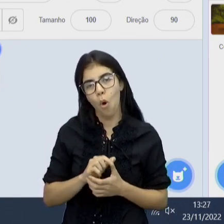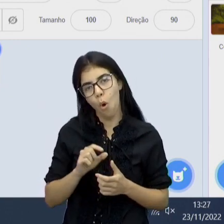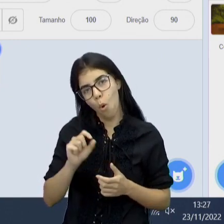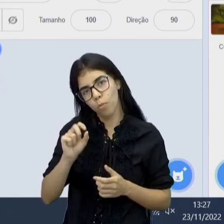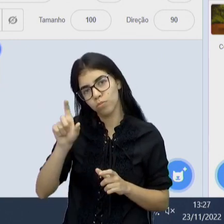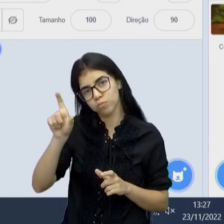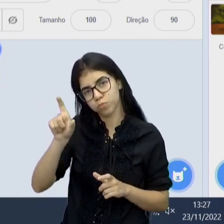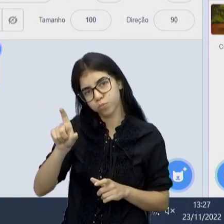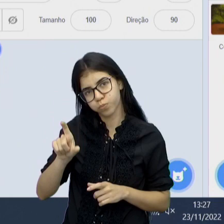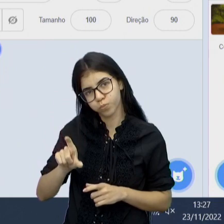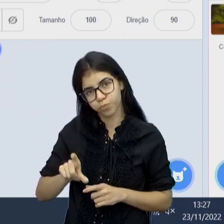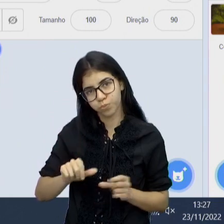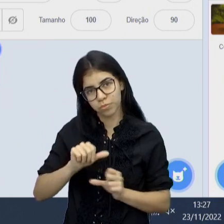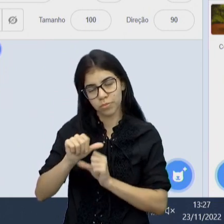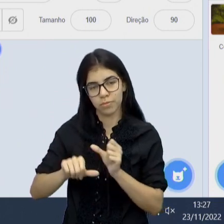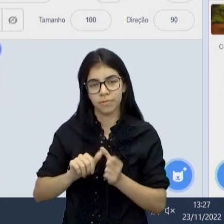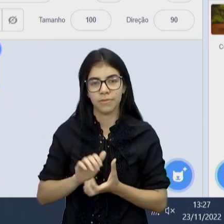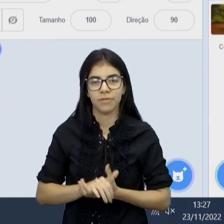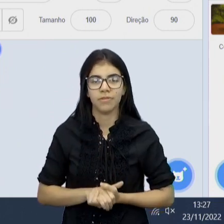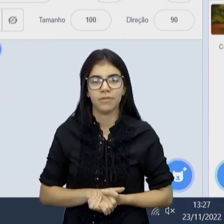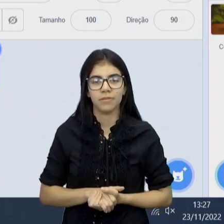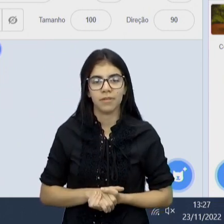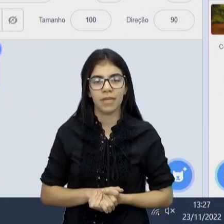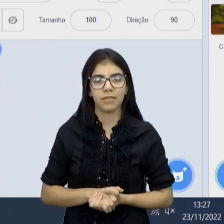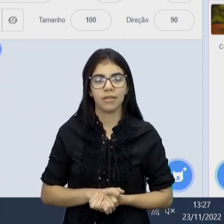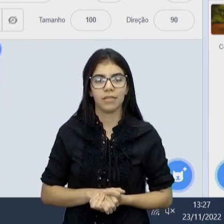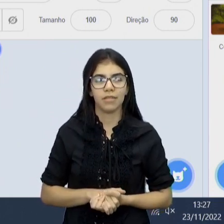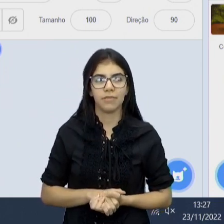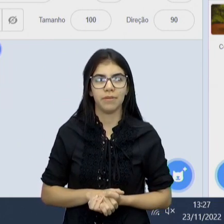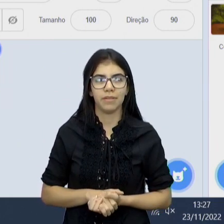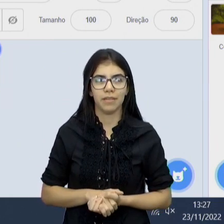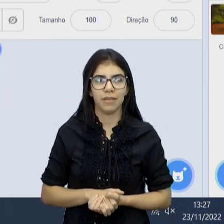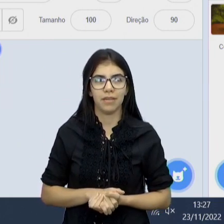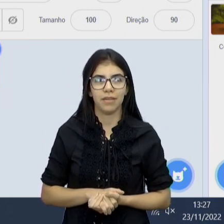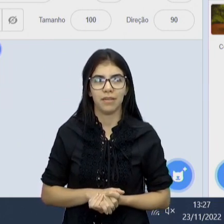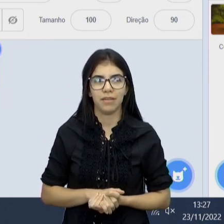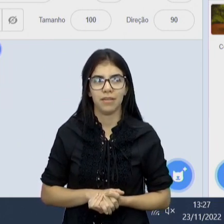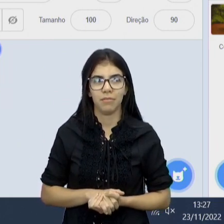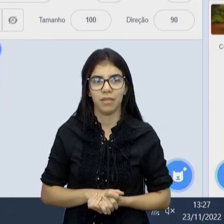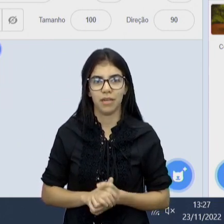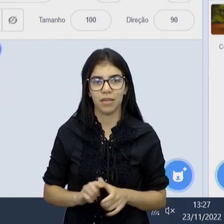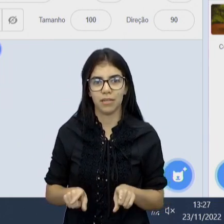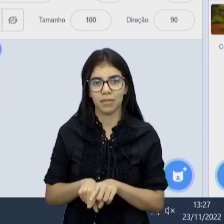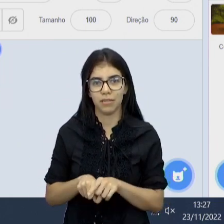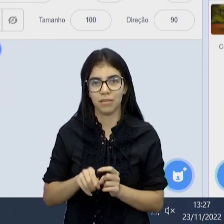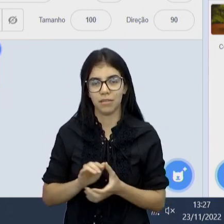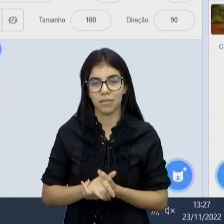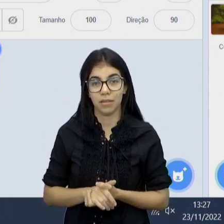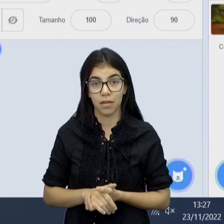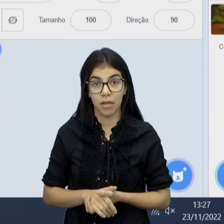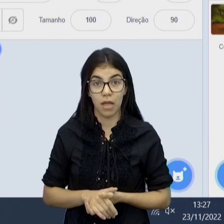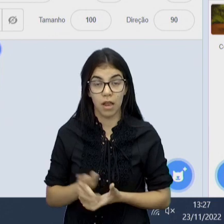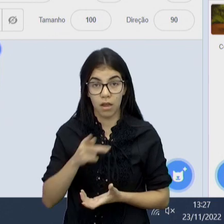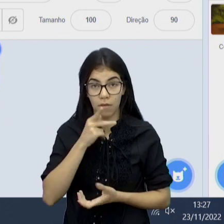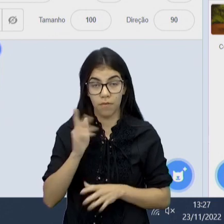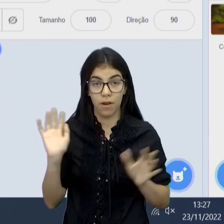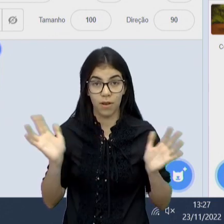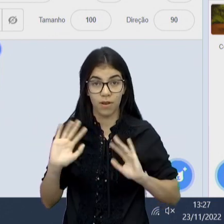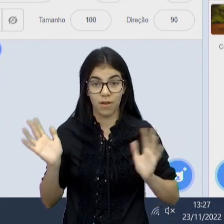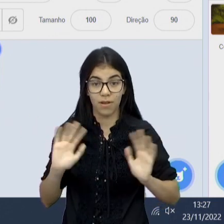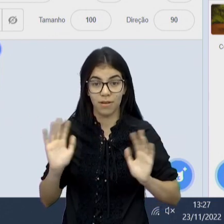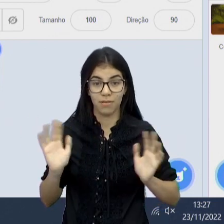para descer. Descer. Isso, você pode diminuir Vou diminuir um pouquinho, velho. Tá Ok. bom. Então, nesse digolar, a gente vai ter